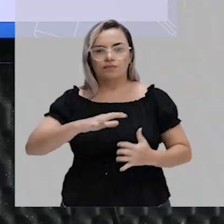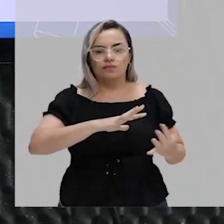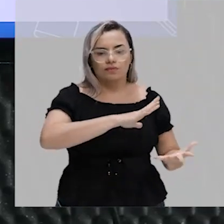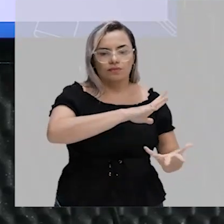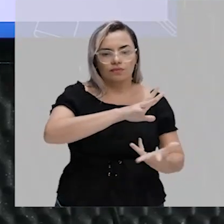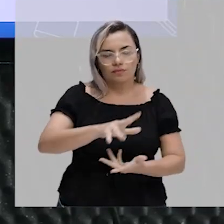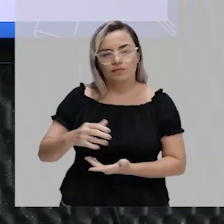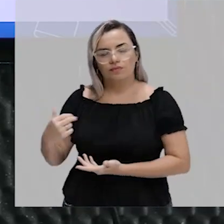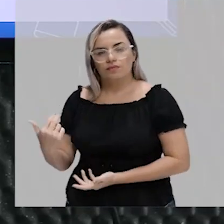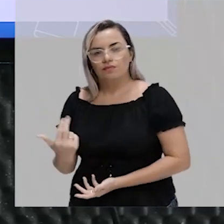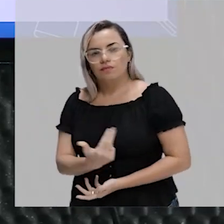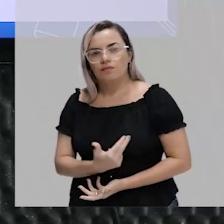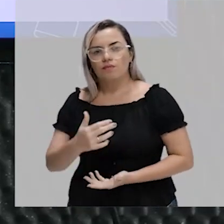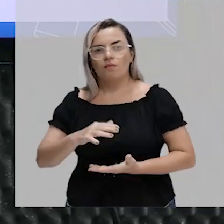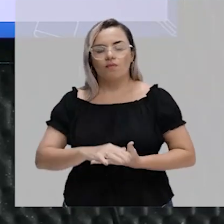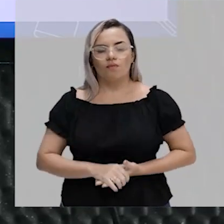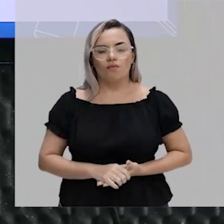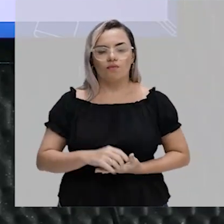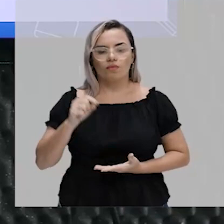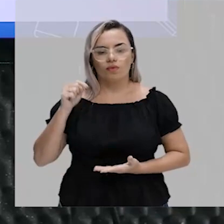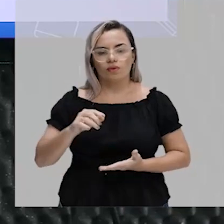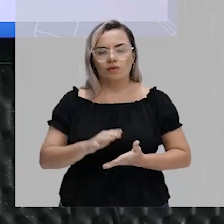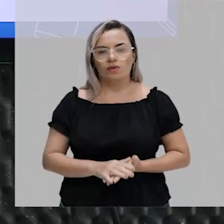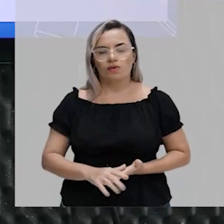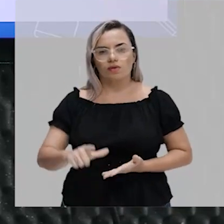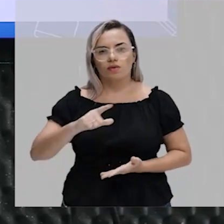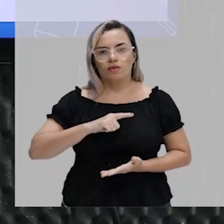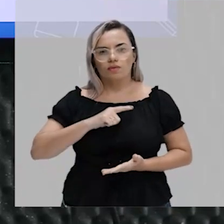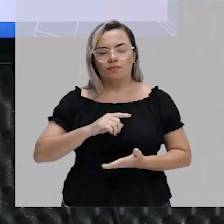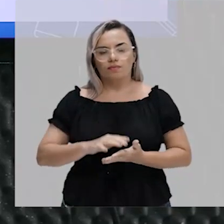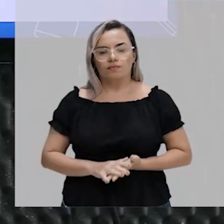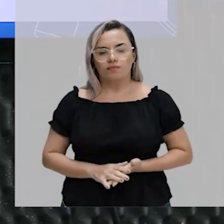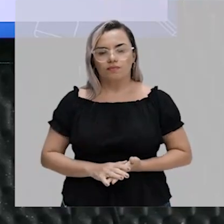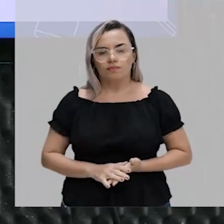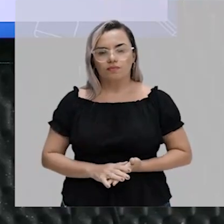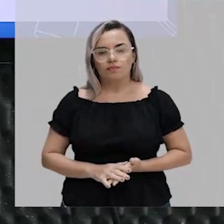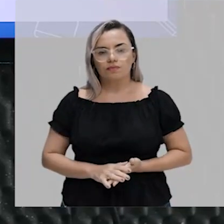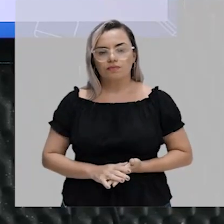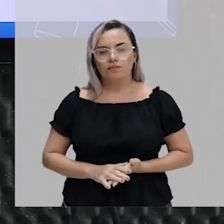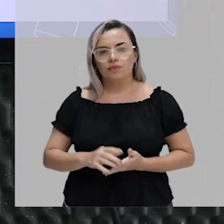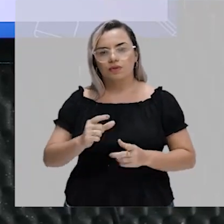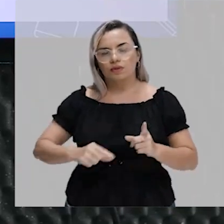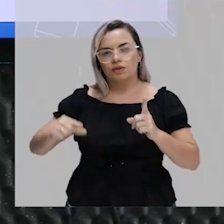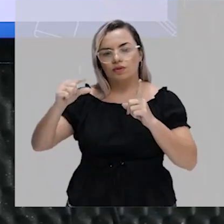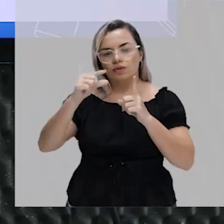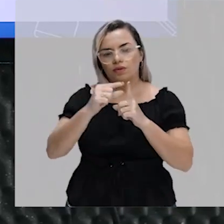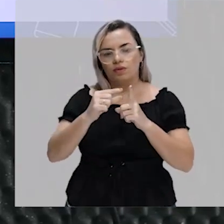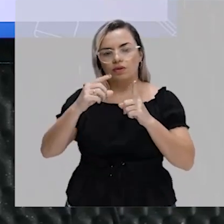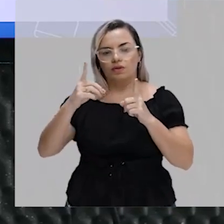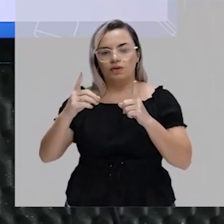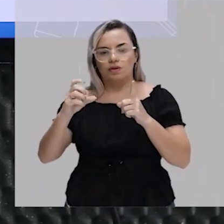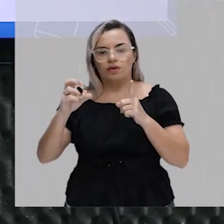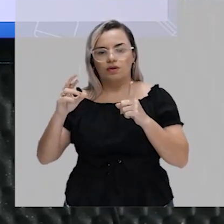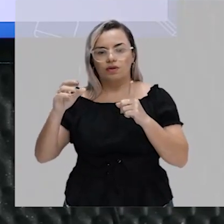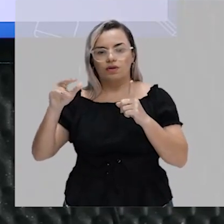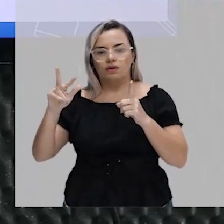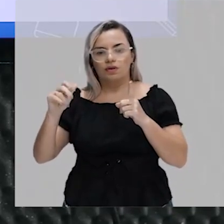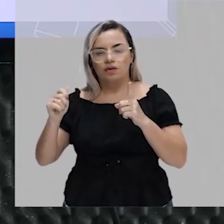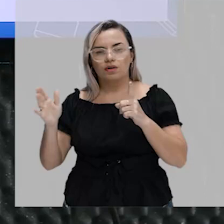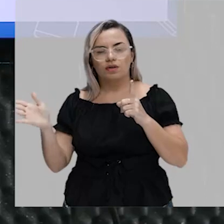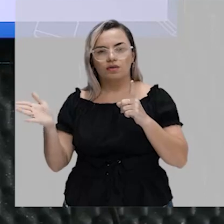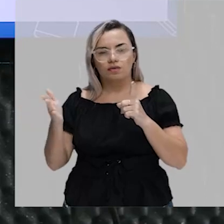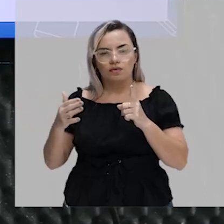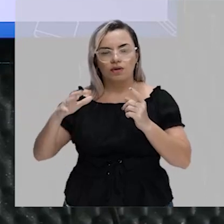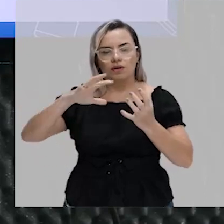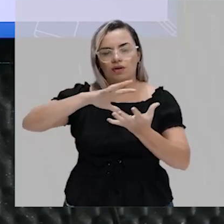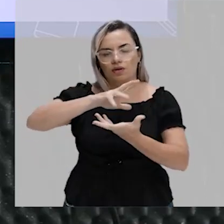ocorriam no nosso planeta. E aí tem o que a gente chama de deriva continental. Continente